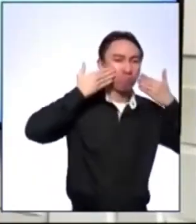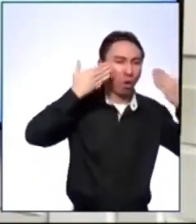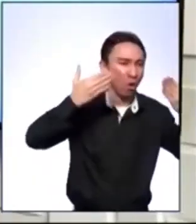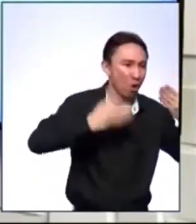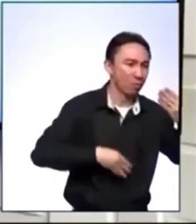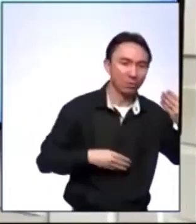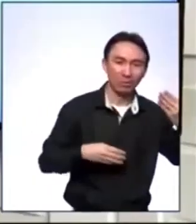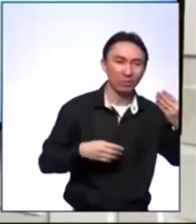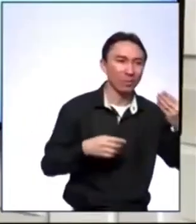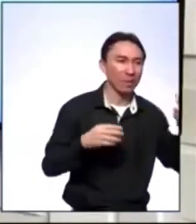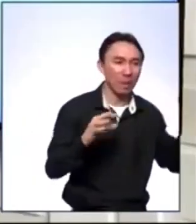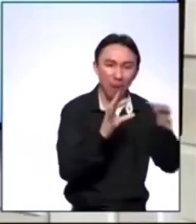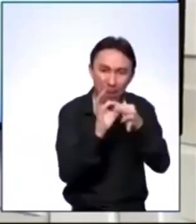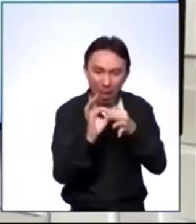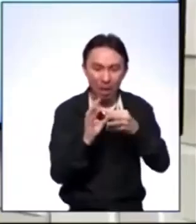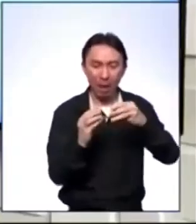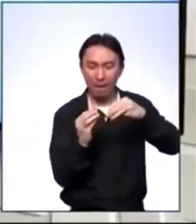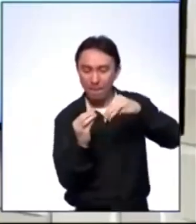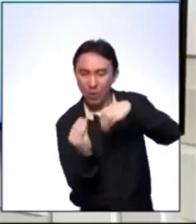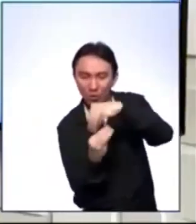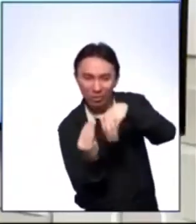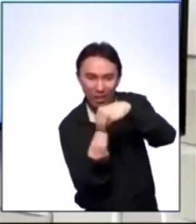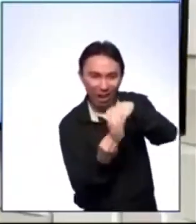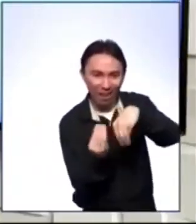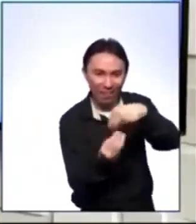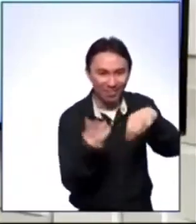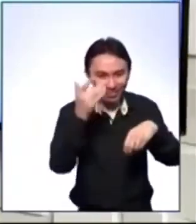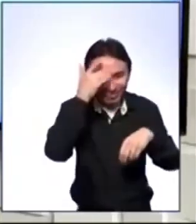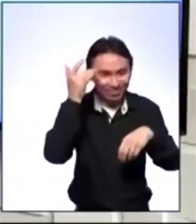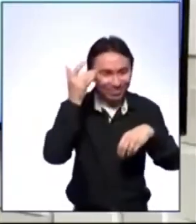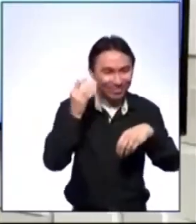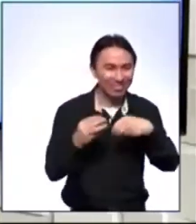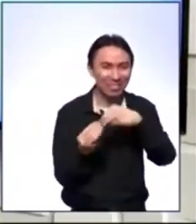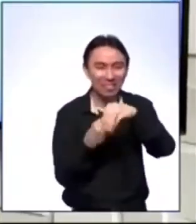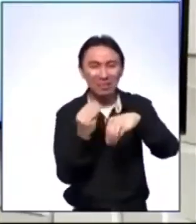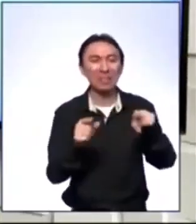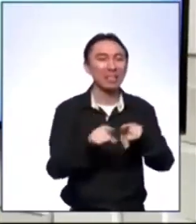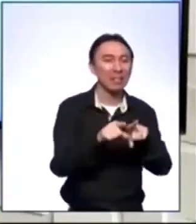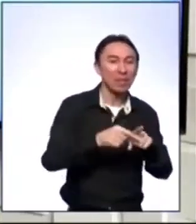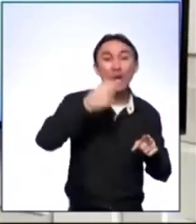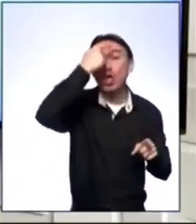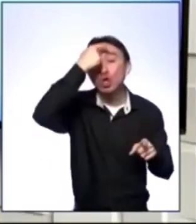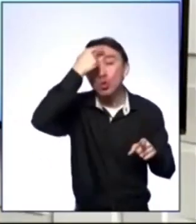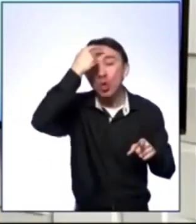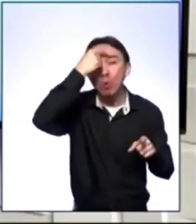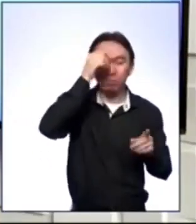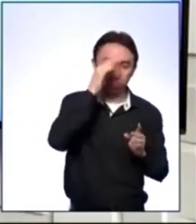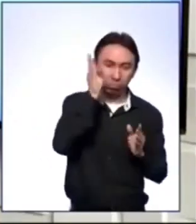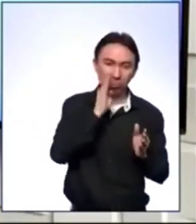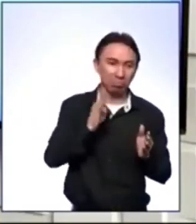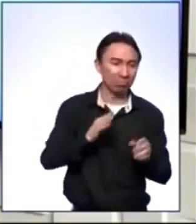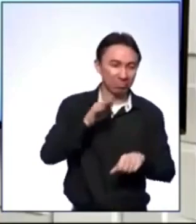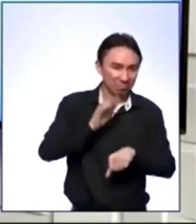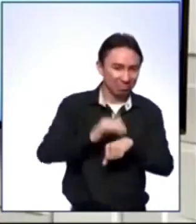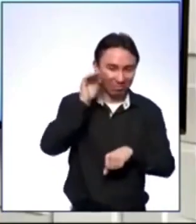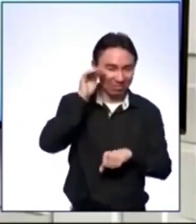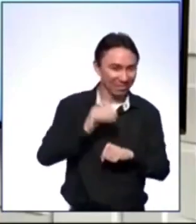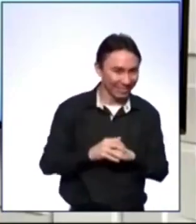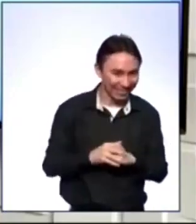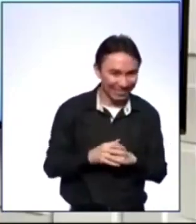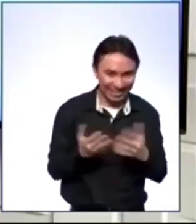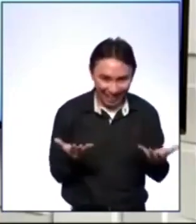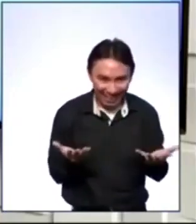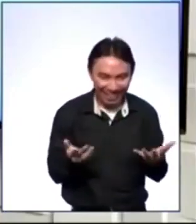mestiçagem e de valorização das coisas nacionais, é criado o Instituto Nacional, Instituto